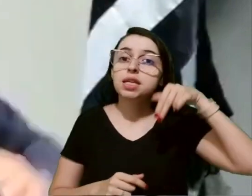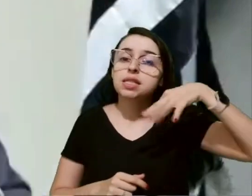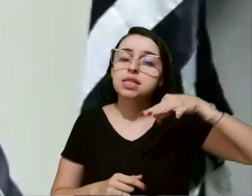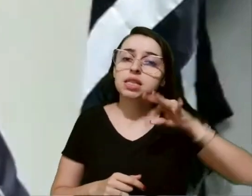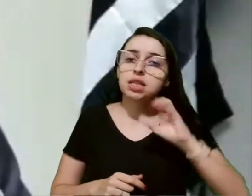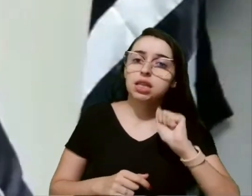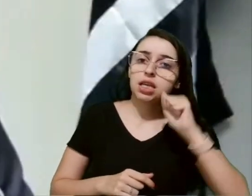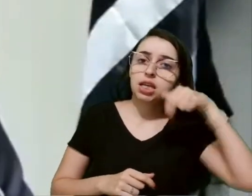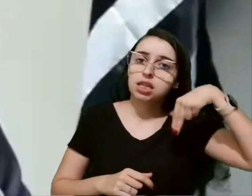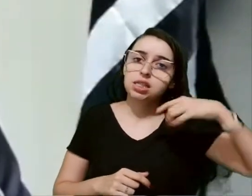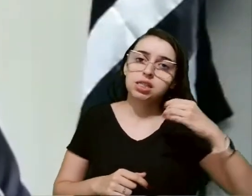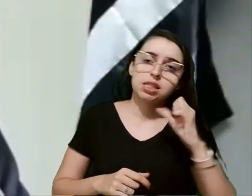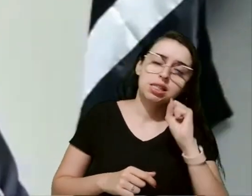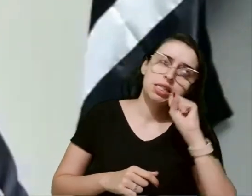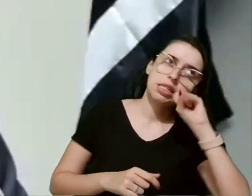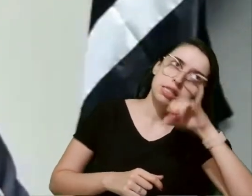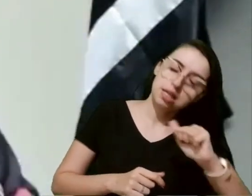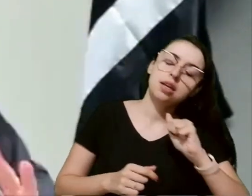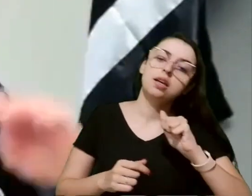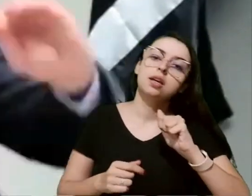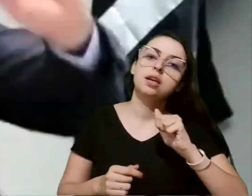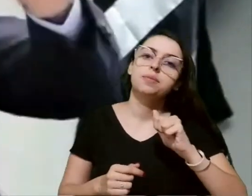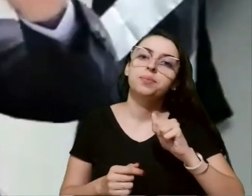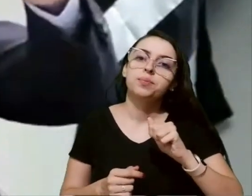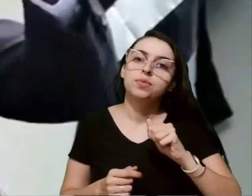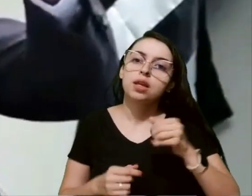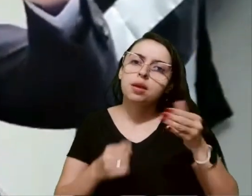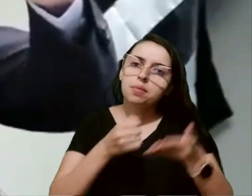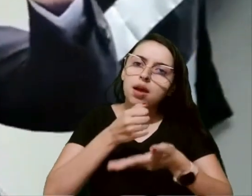taxas vão se comportando, e se elas